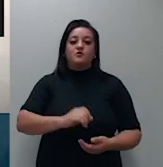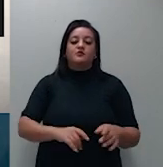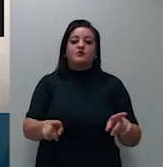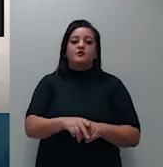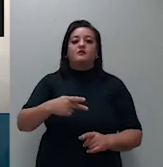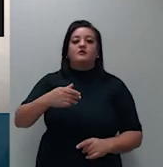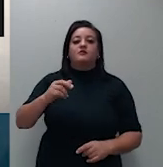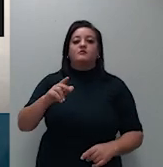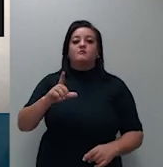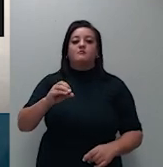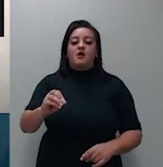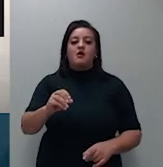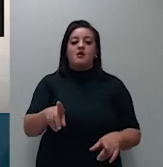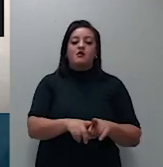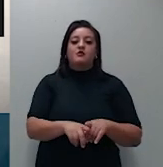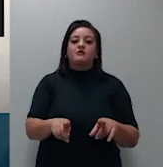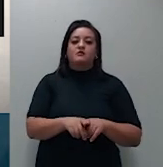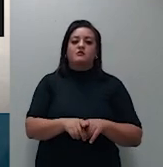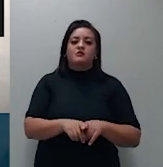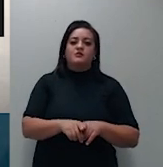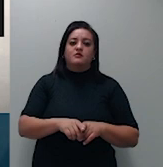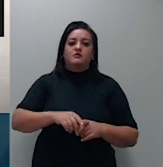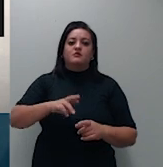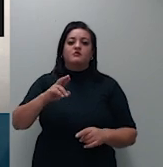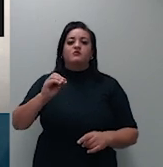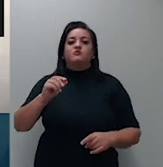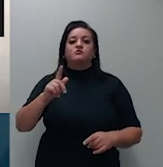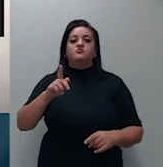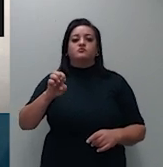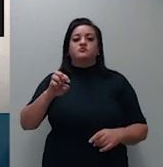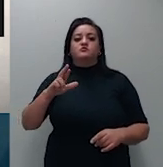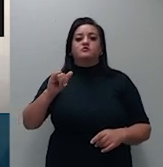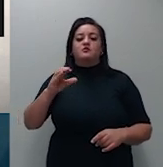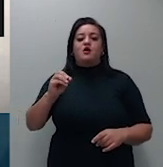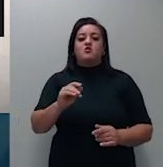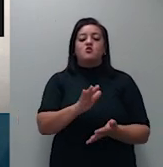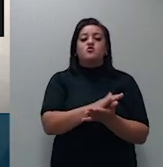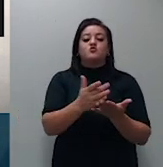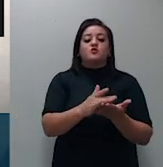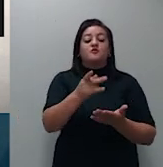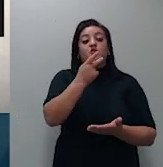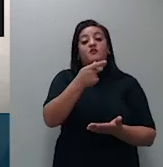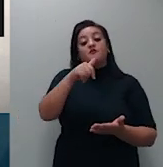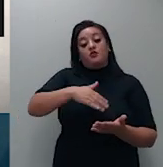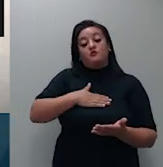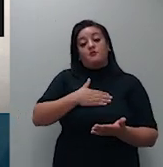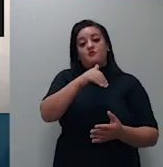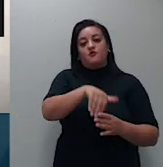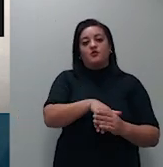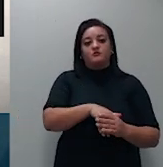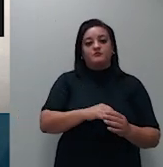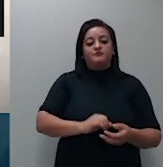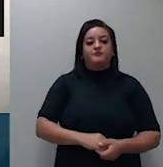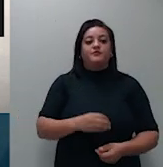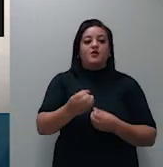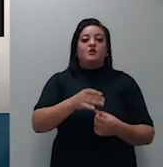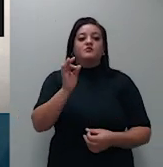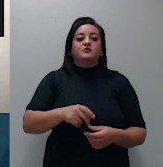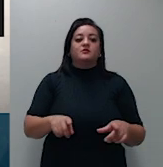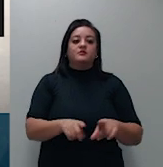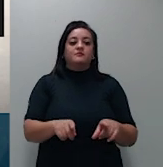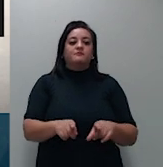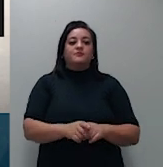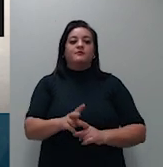lepore Rogério Sanches Cunha na obra pequena estou no gosta de que essa proteção